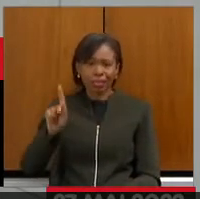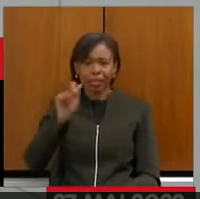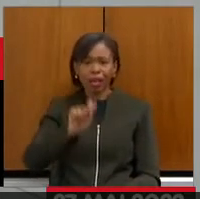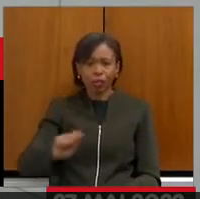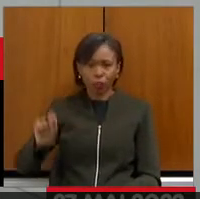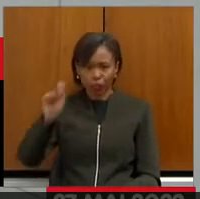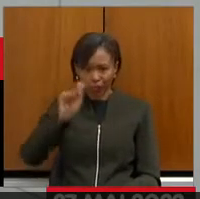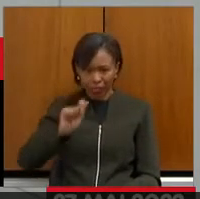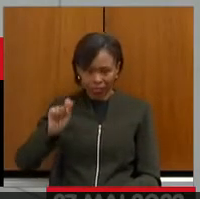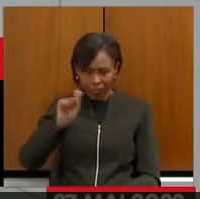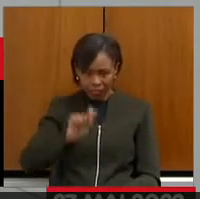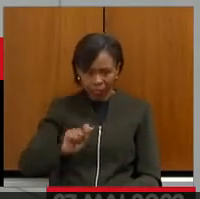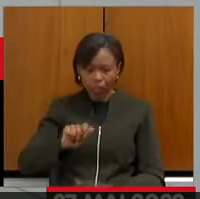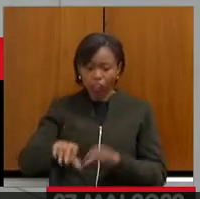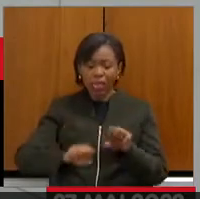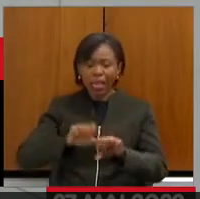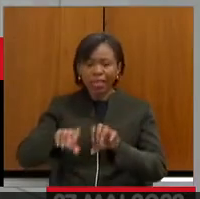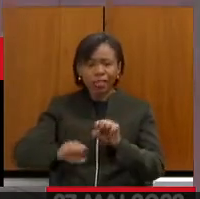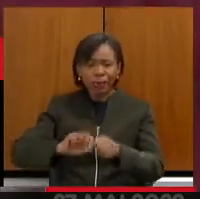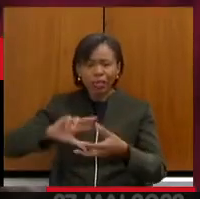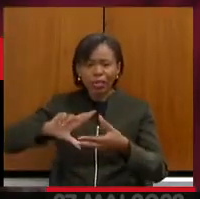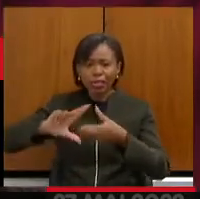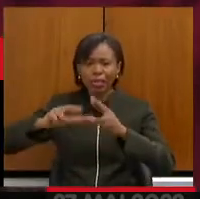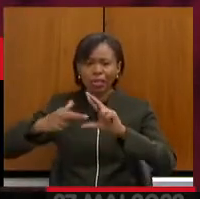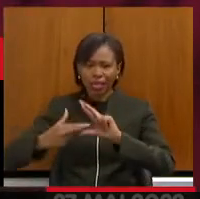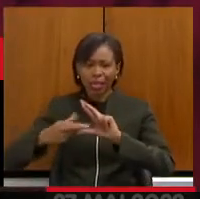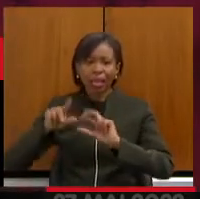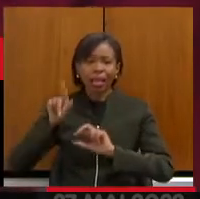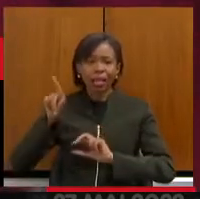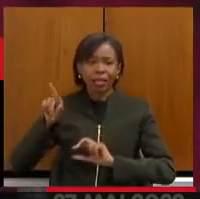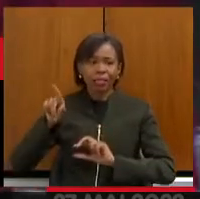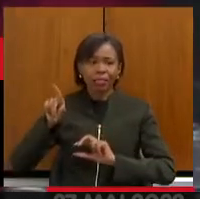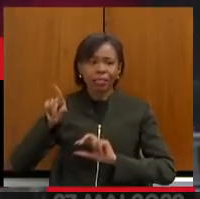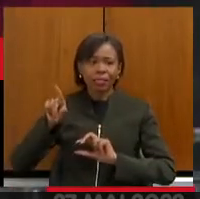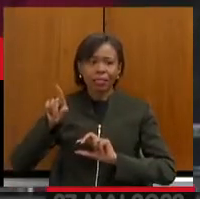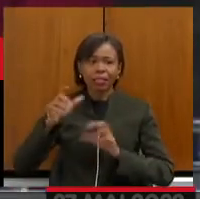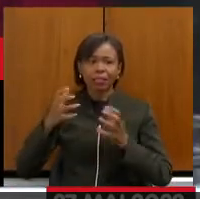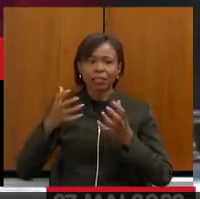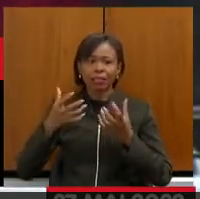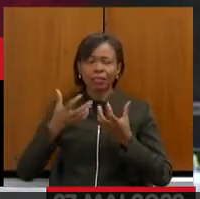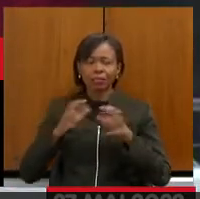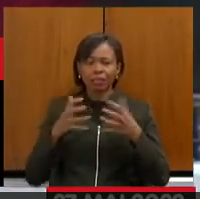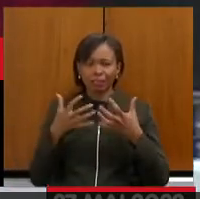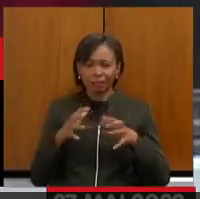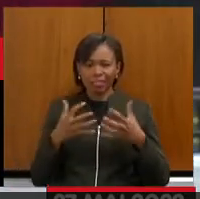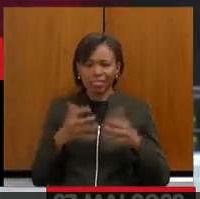da associação de catadores de materiais recicláveis de Sarzedo acamares